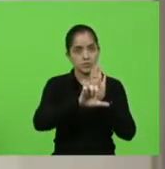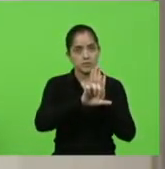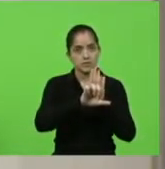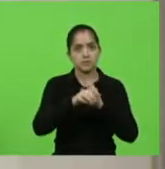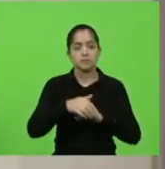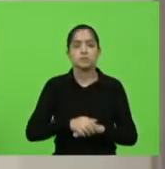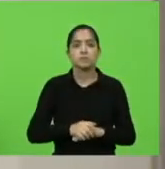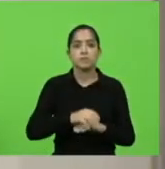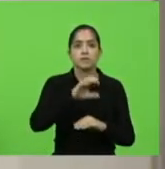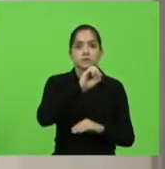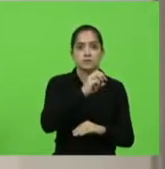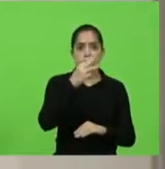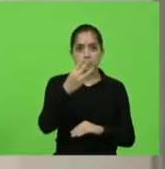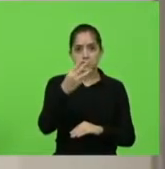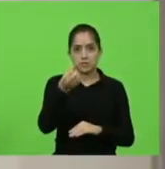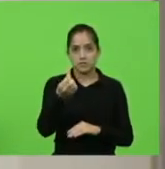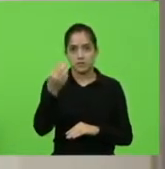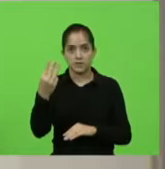lei